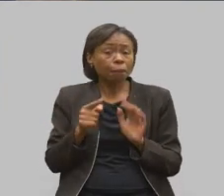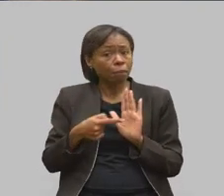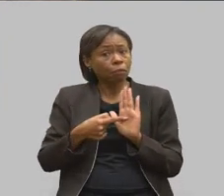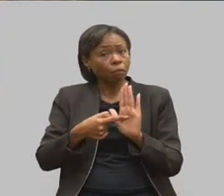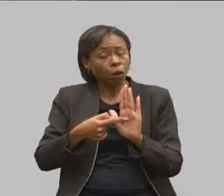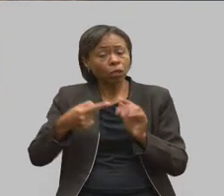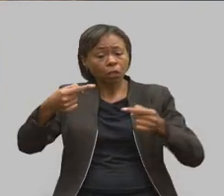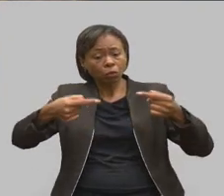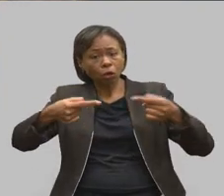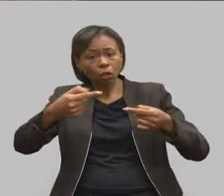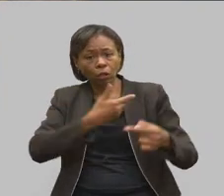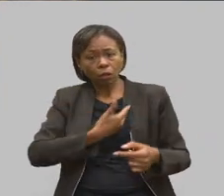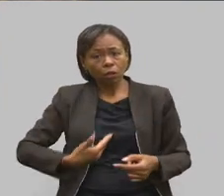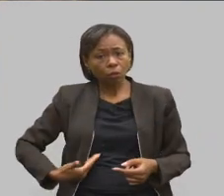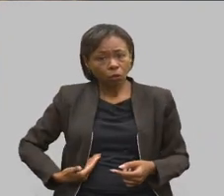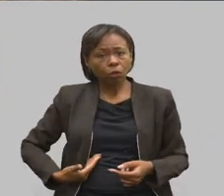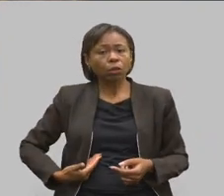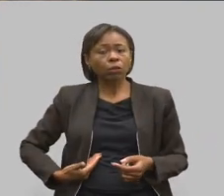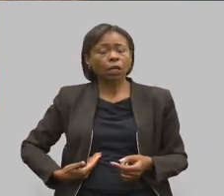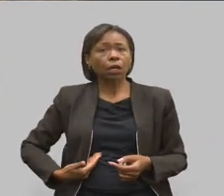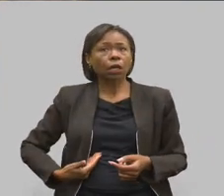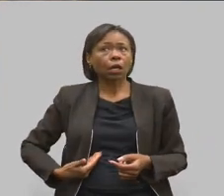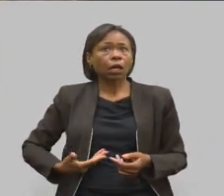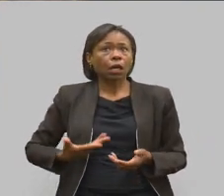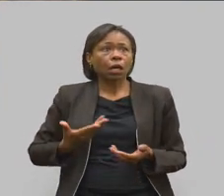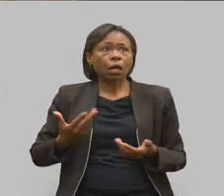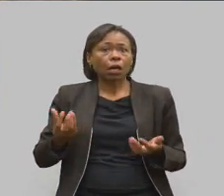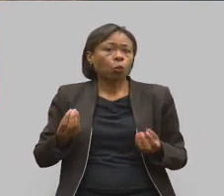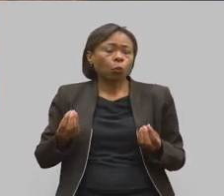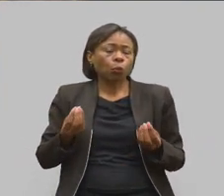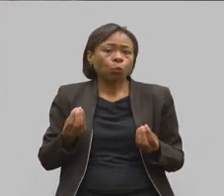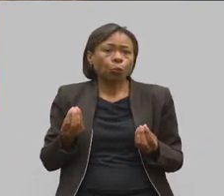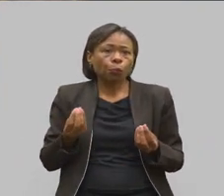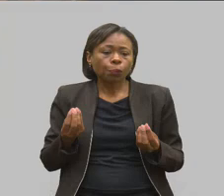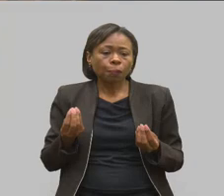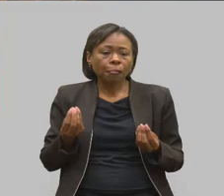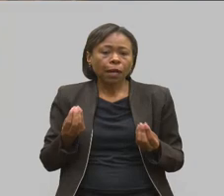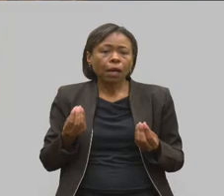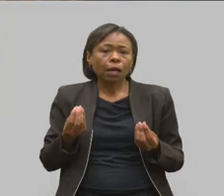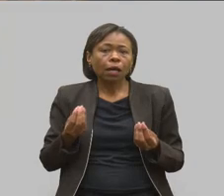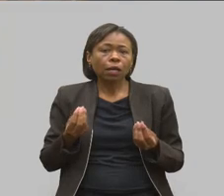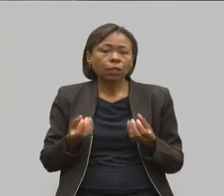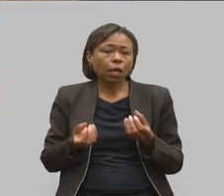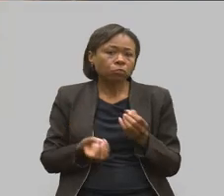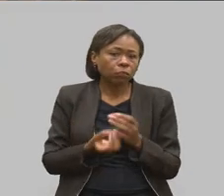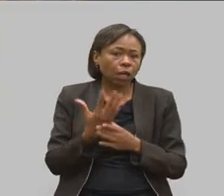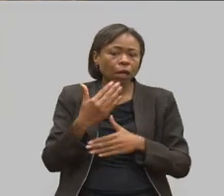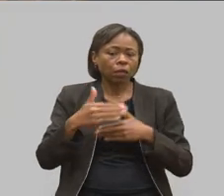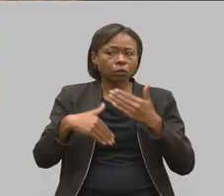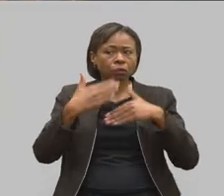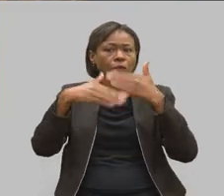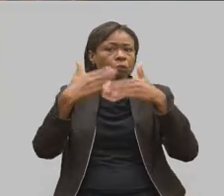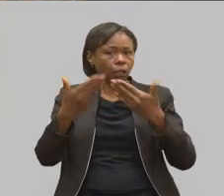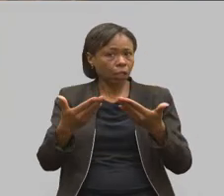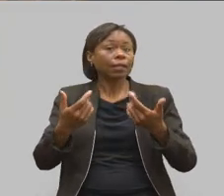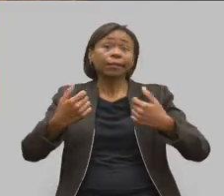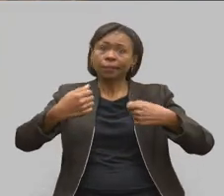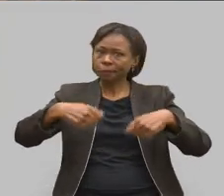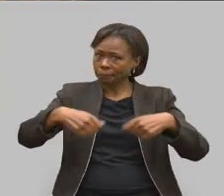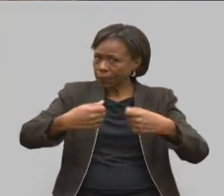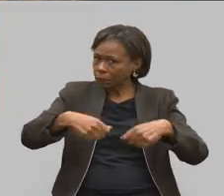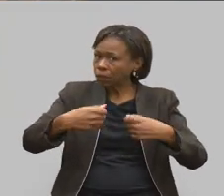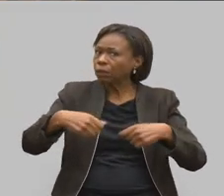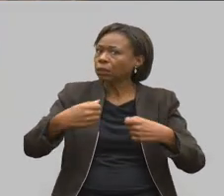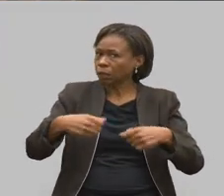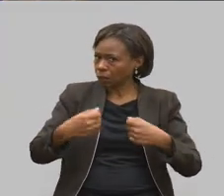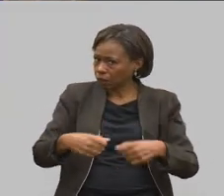vem eh sendo eh eh eh desenvolvid e precisa ser desenvolvida mesmo